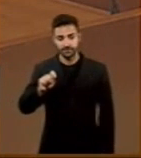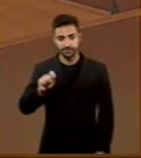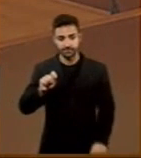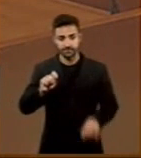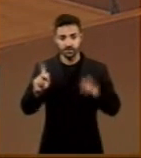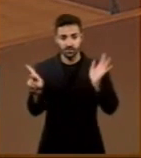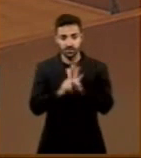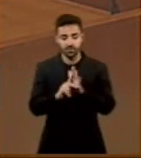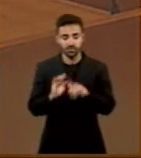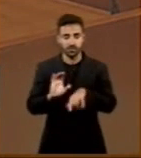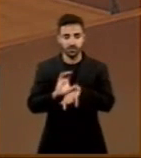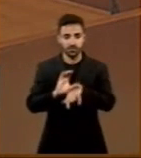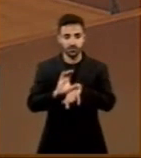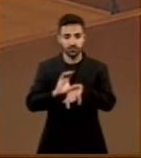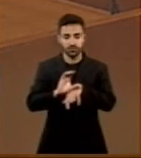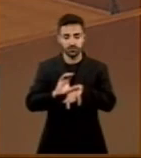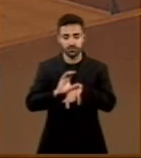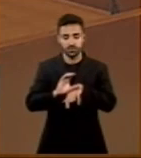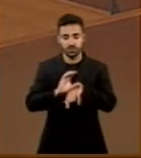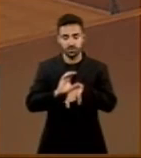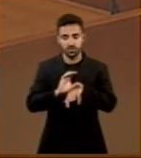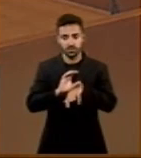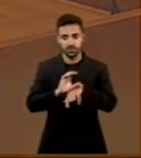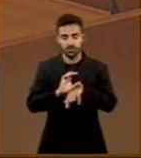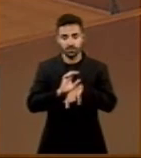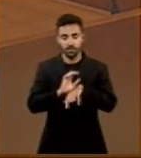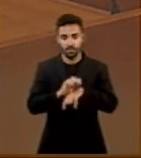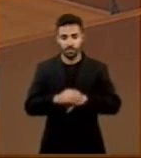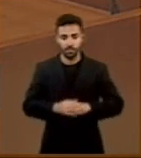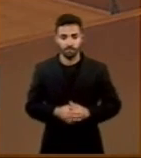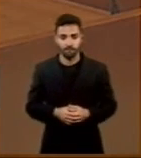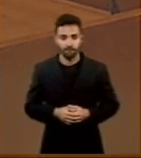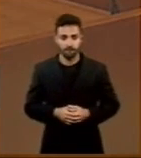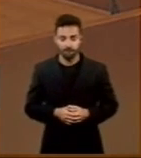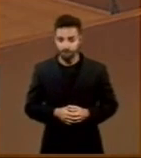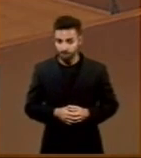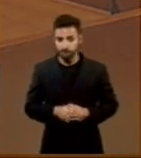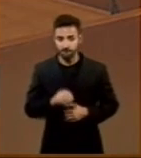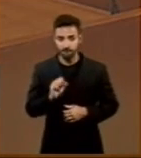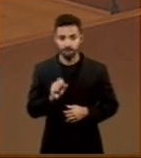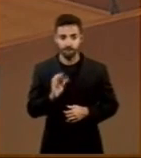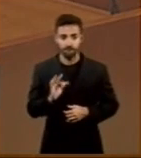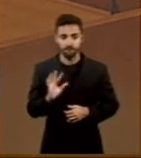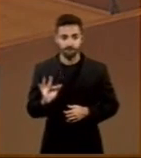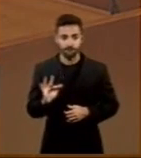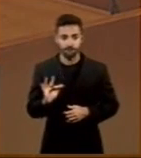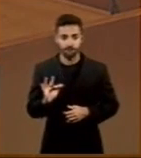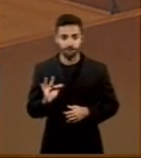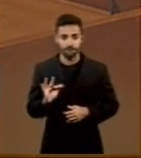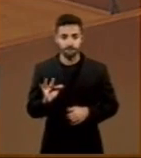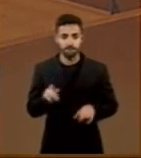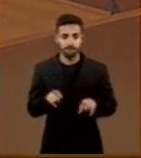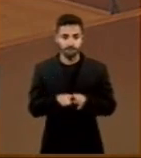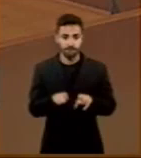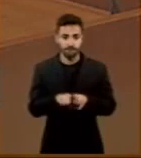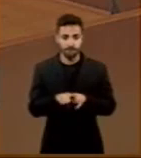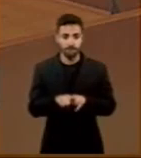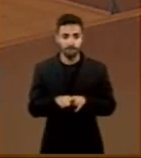Constituição Federal, e súmula 505 do STF e demais